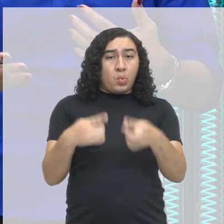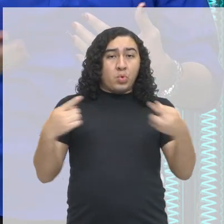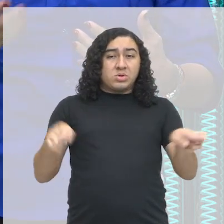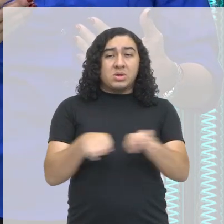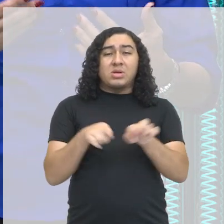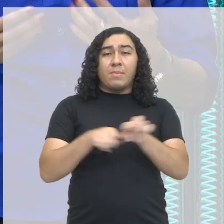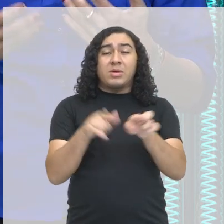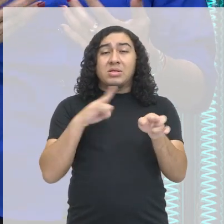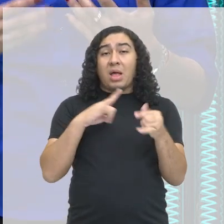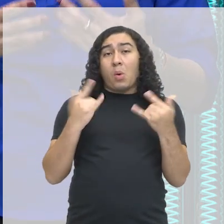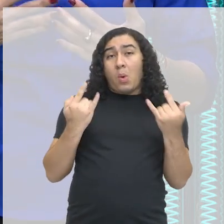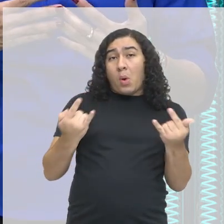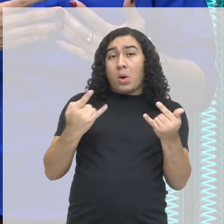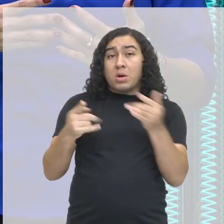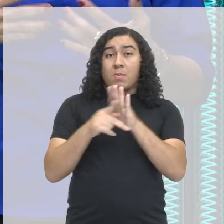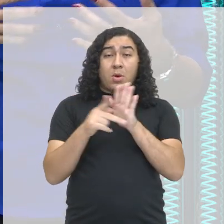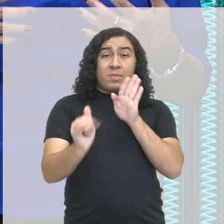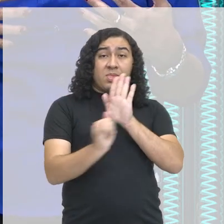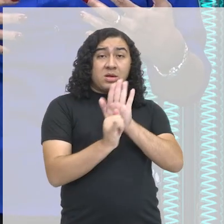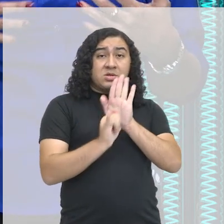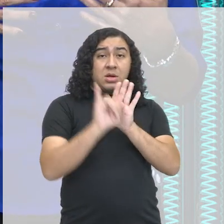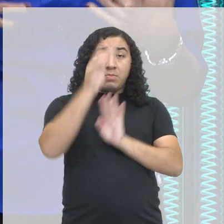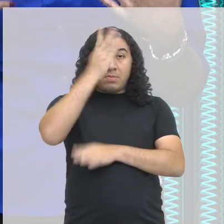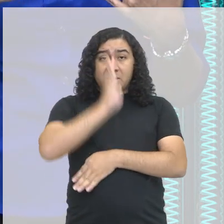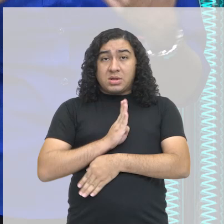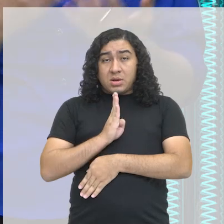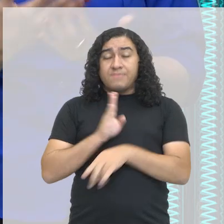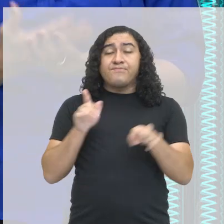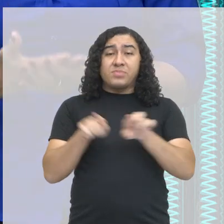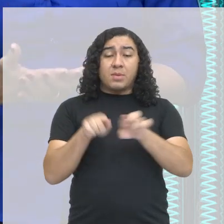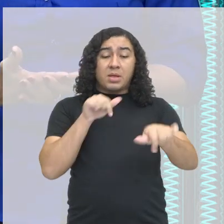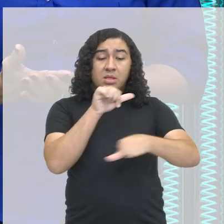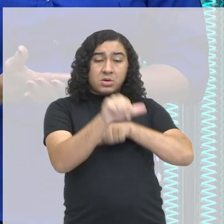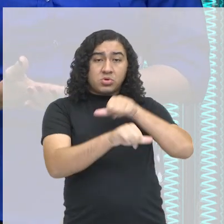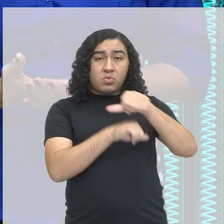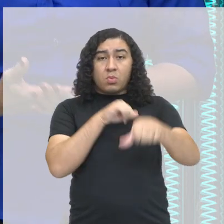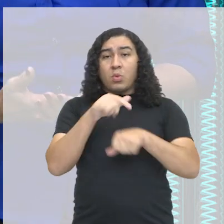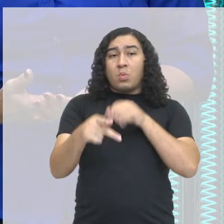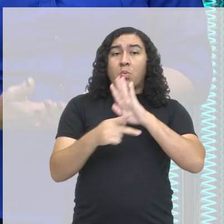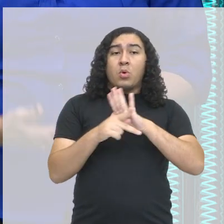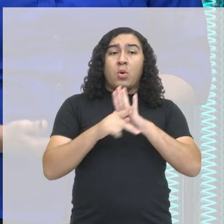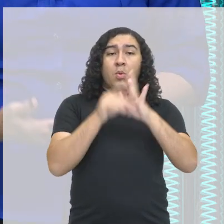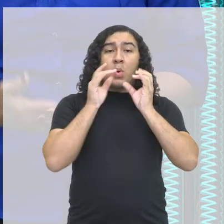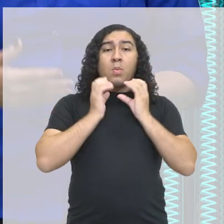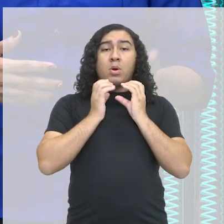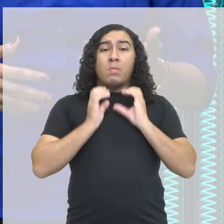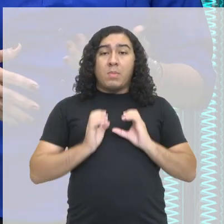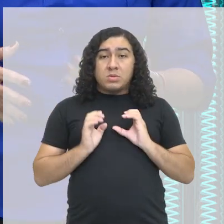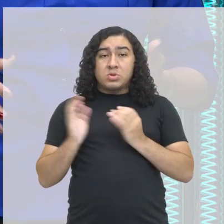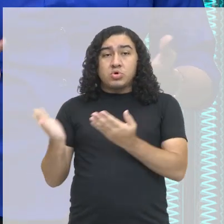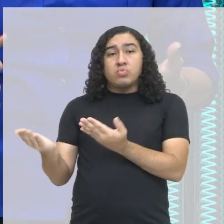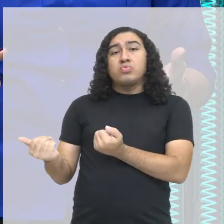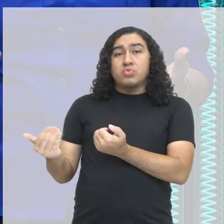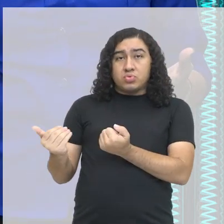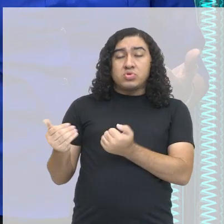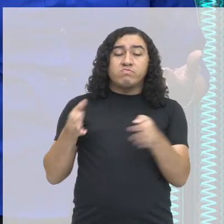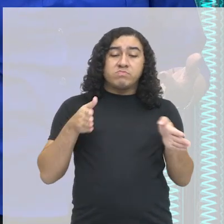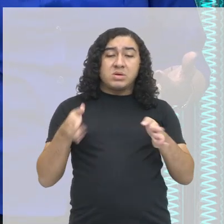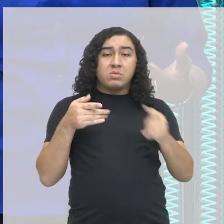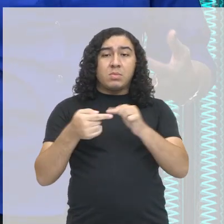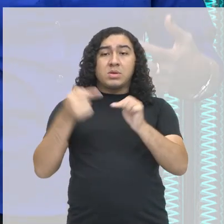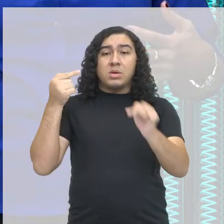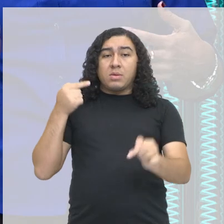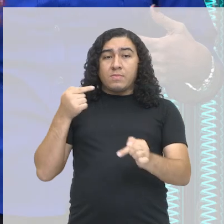o rock brasileiro, mas sim ele modificou o comportamento da juventude da